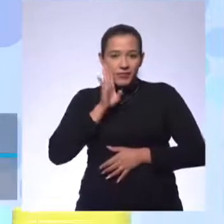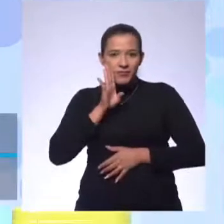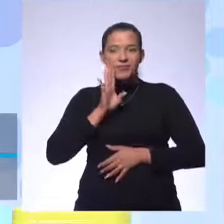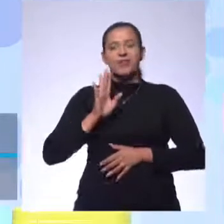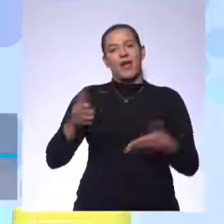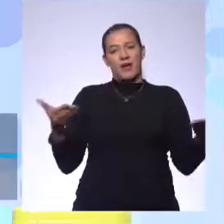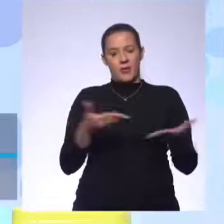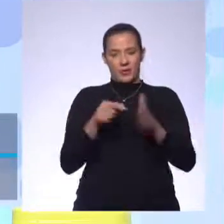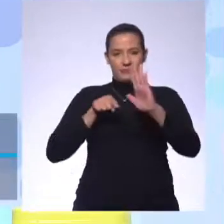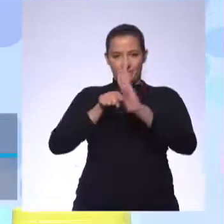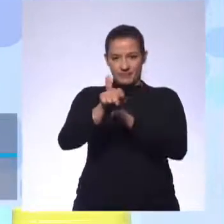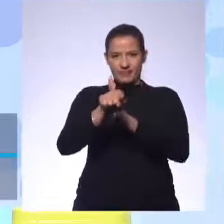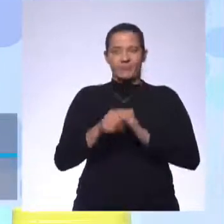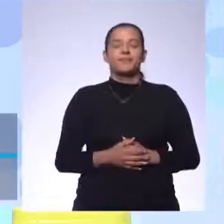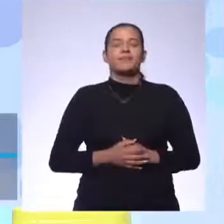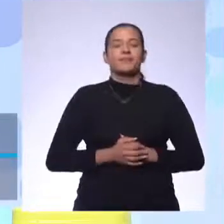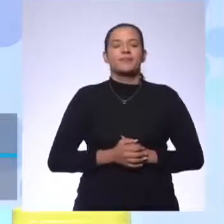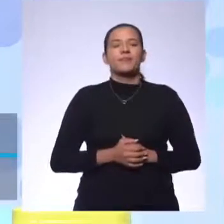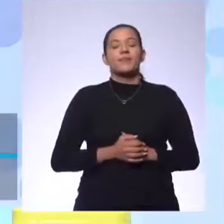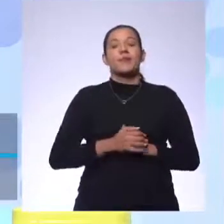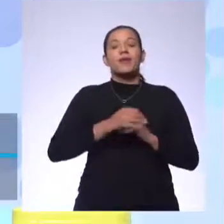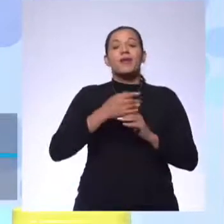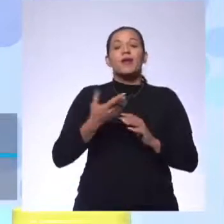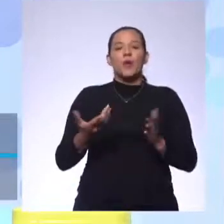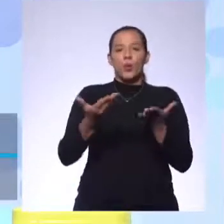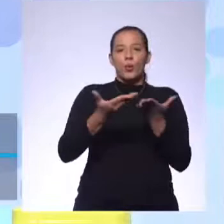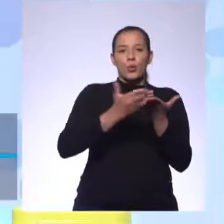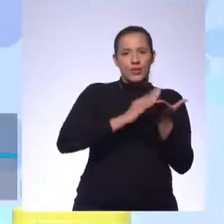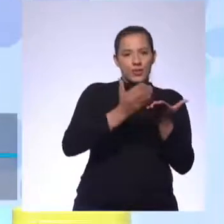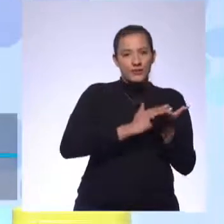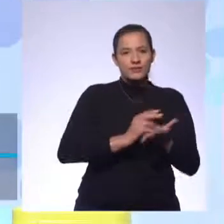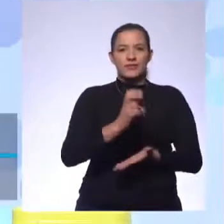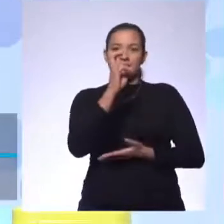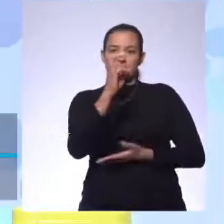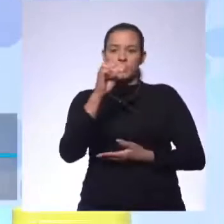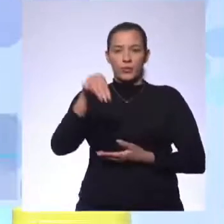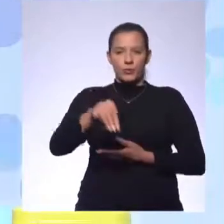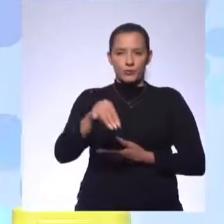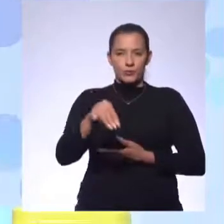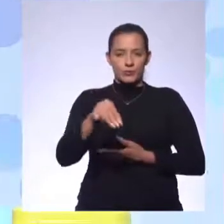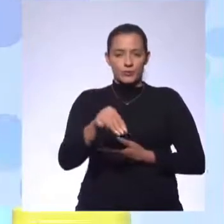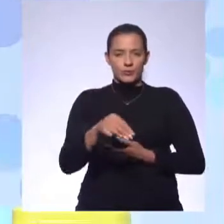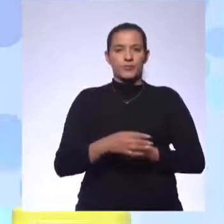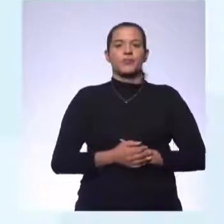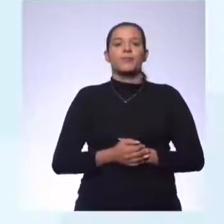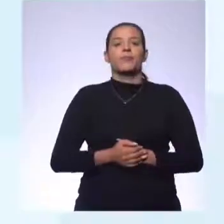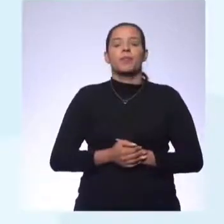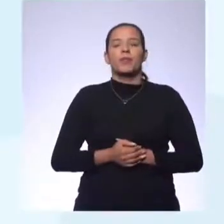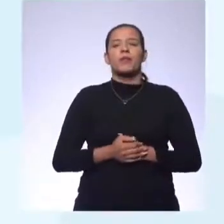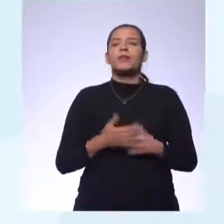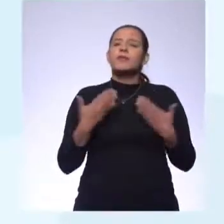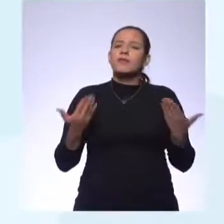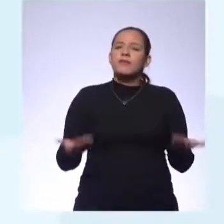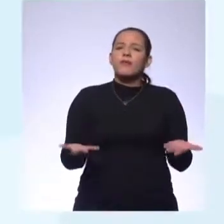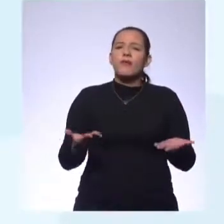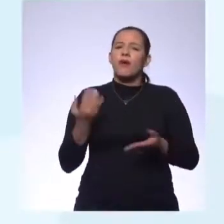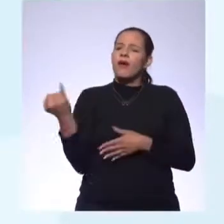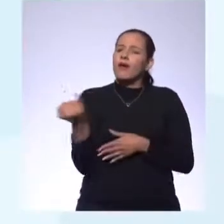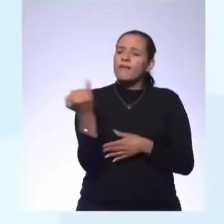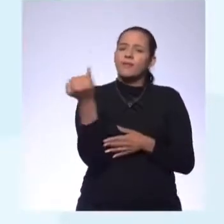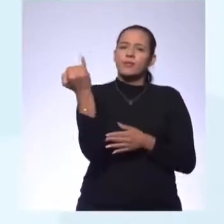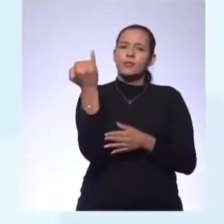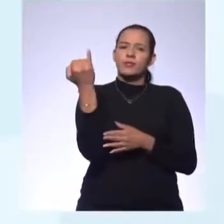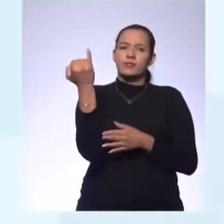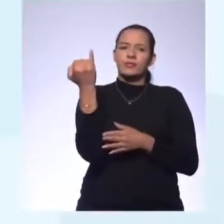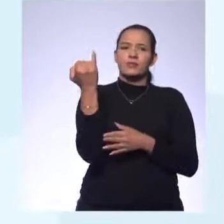para a perguntinha? O livro chama-se 5 Minutos. O título do livro é 5 Minutos. Qual a relevância? Qual é a importância?